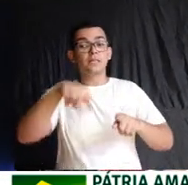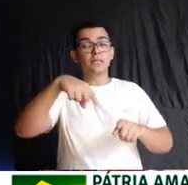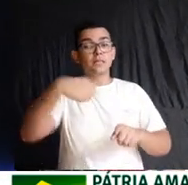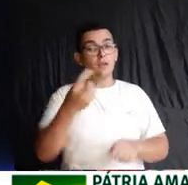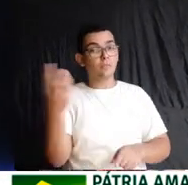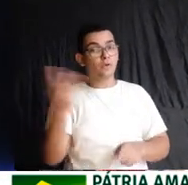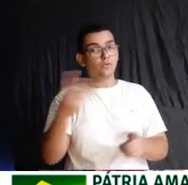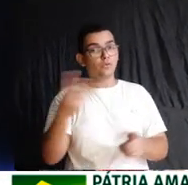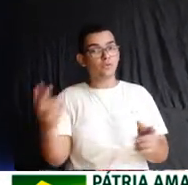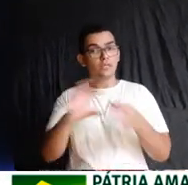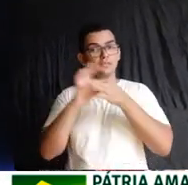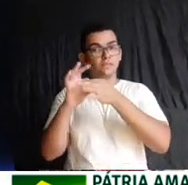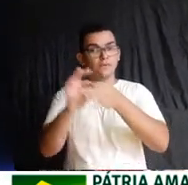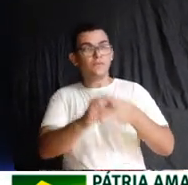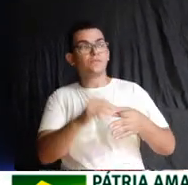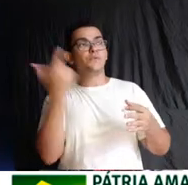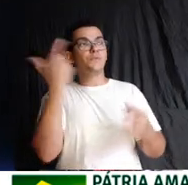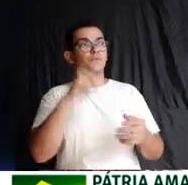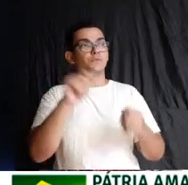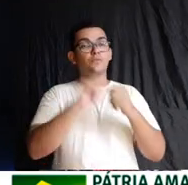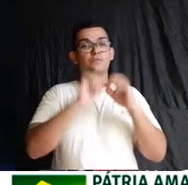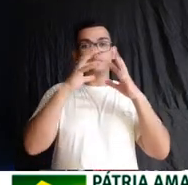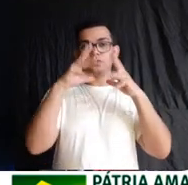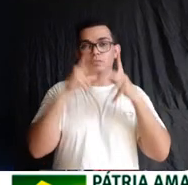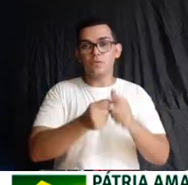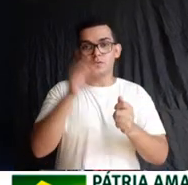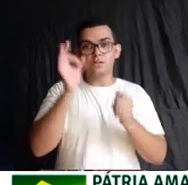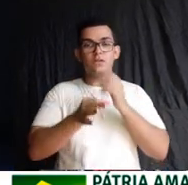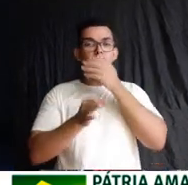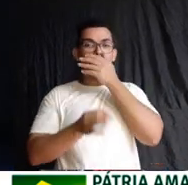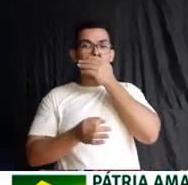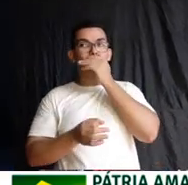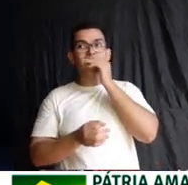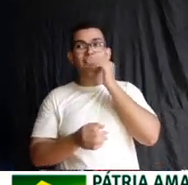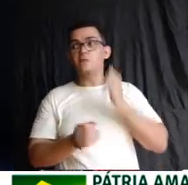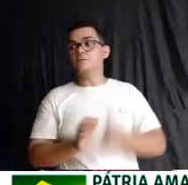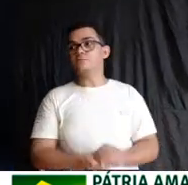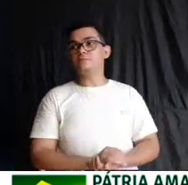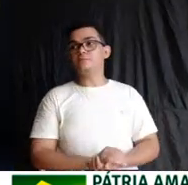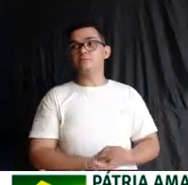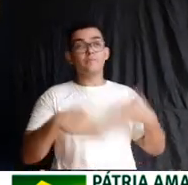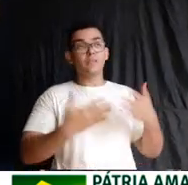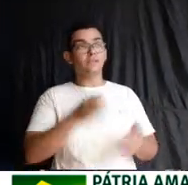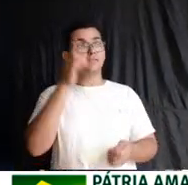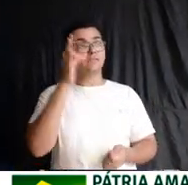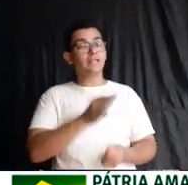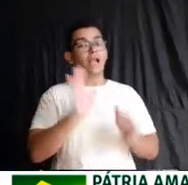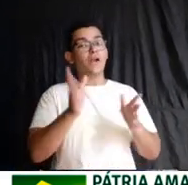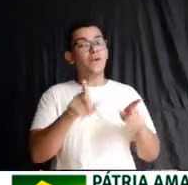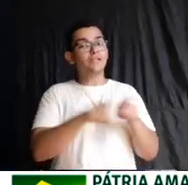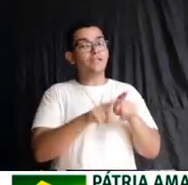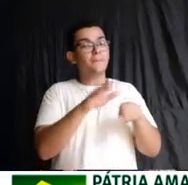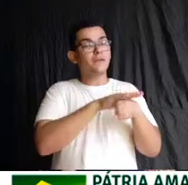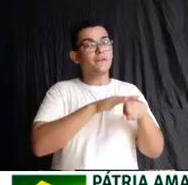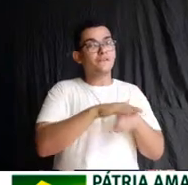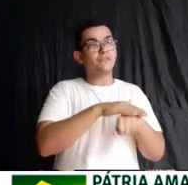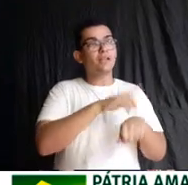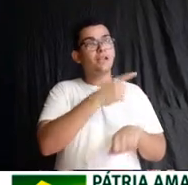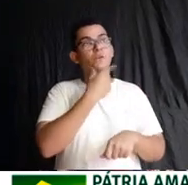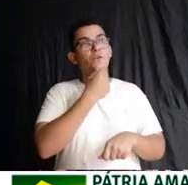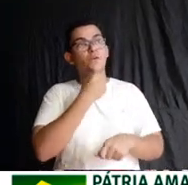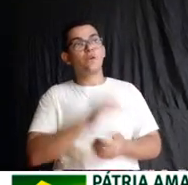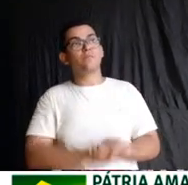aí a casa encaixou mesmo. Deu tudo certo. Fechado. Eu vou lá com o Paulinho daqui a pouco. Enquanto